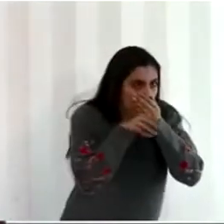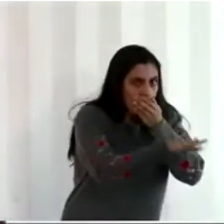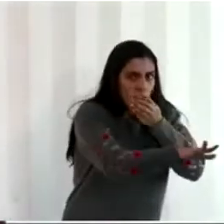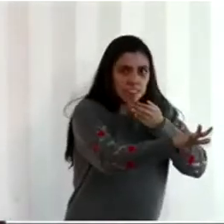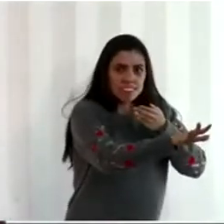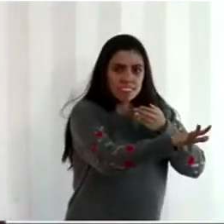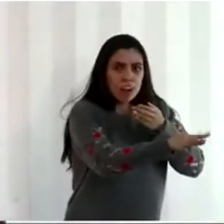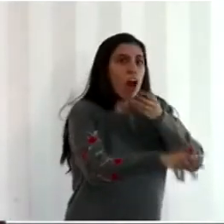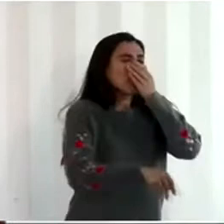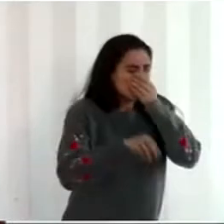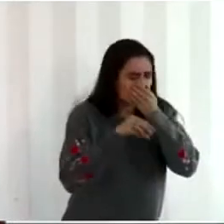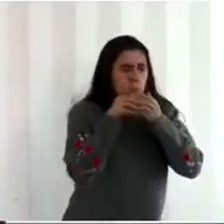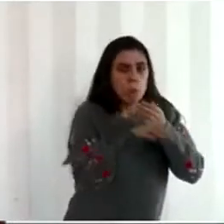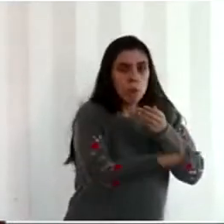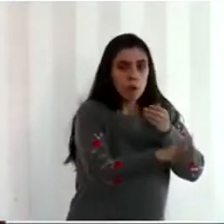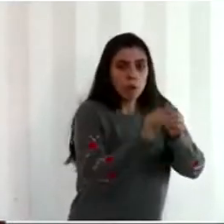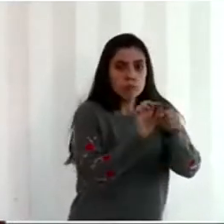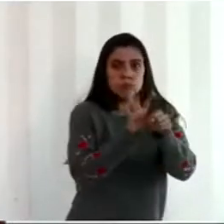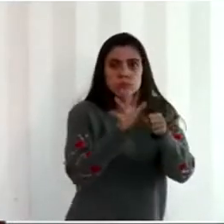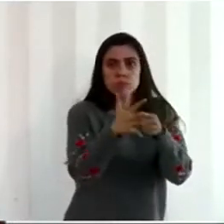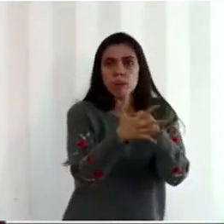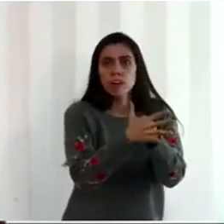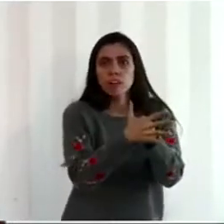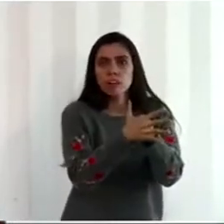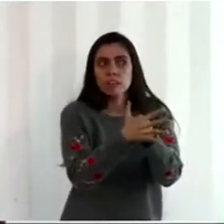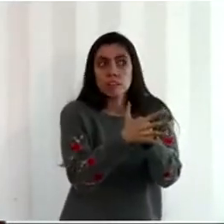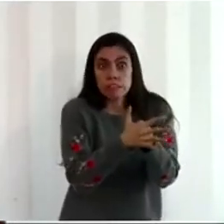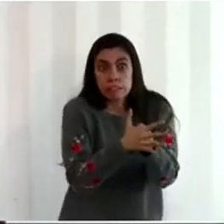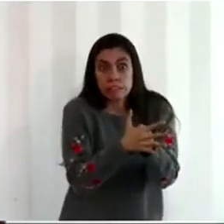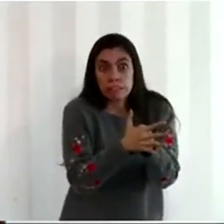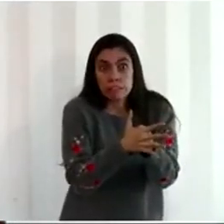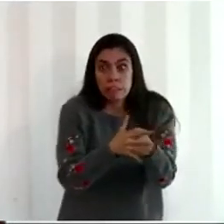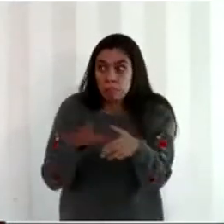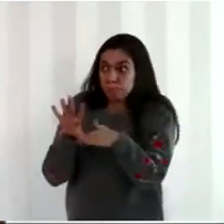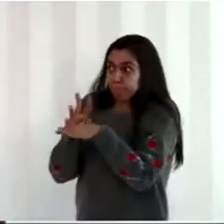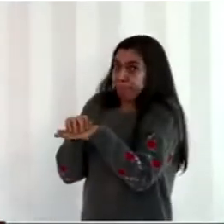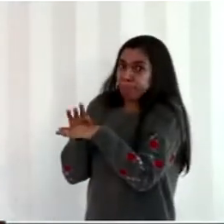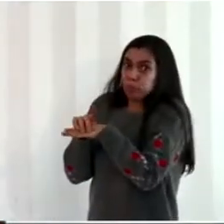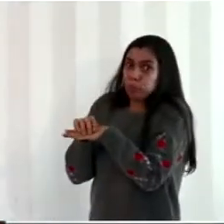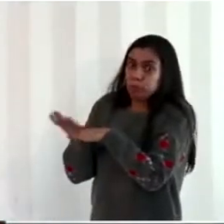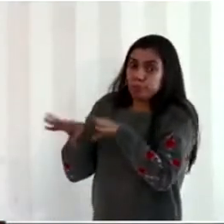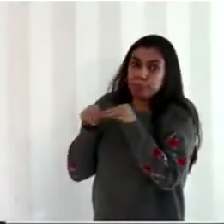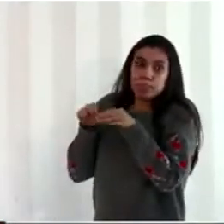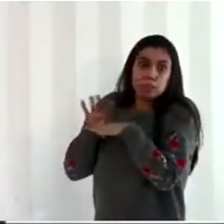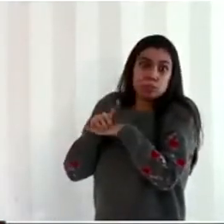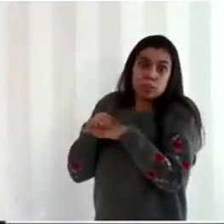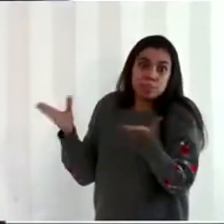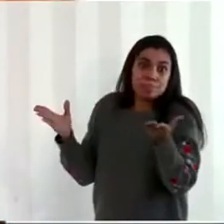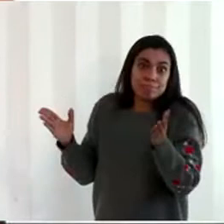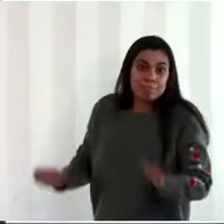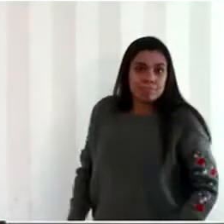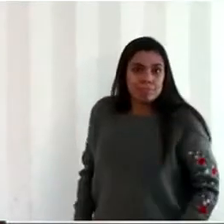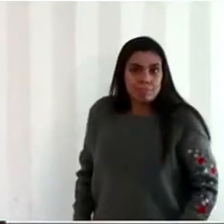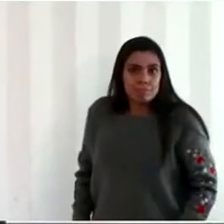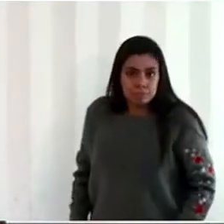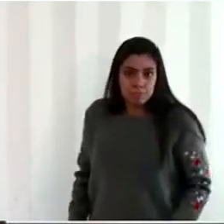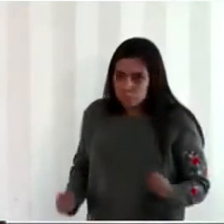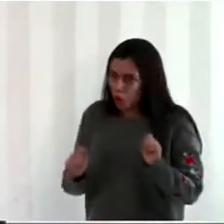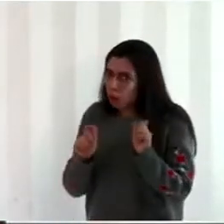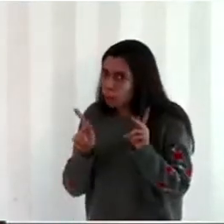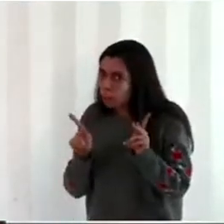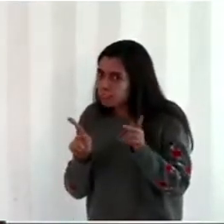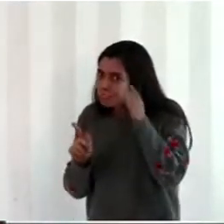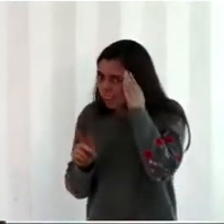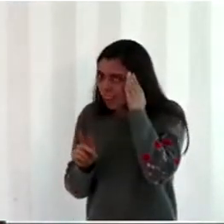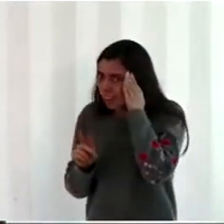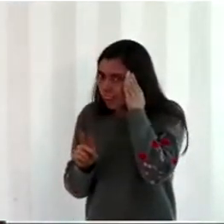Você pode, não estou falando de transplante, de doação, se você for por aí, talvez você vai dizer: não, pode, eu doei o meu rim, eu doei uma